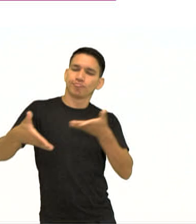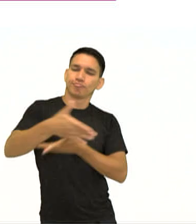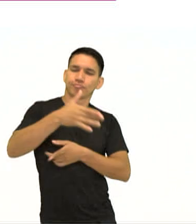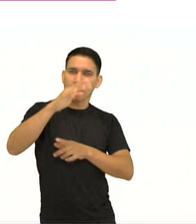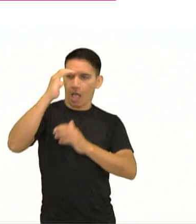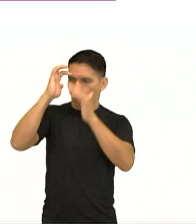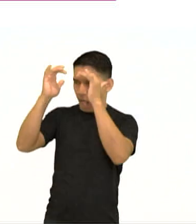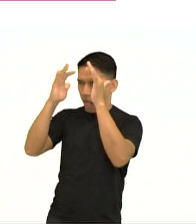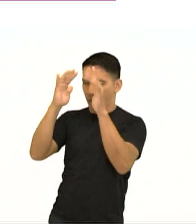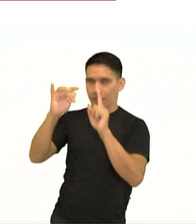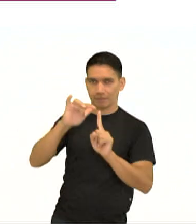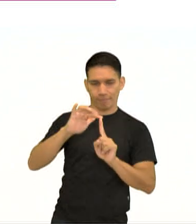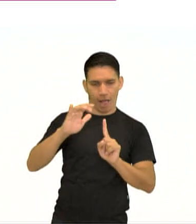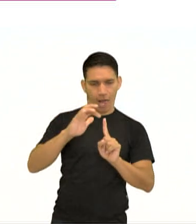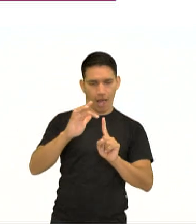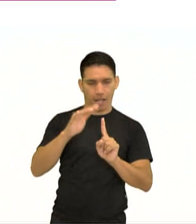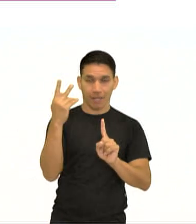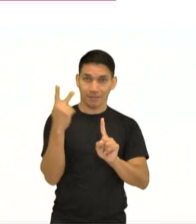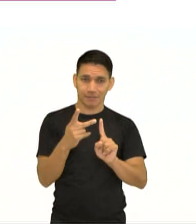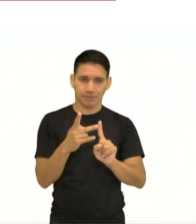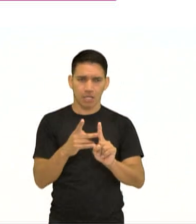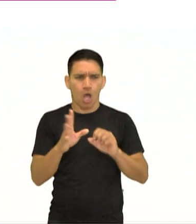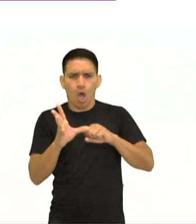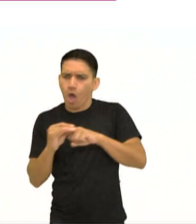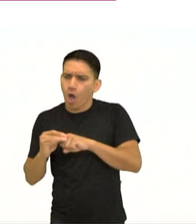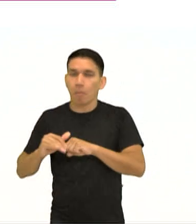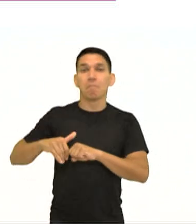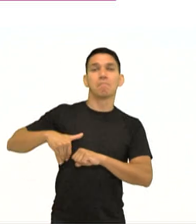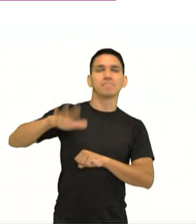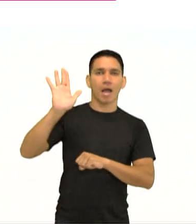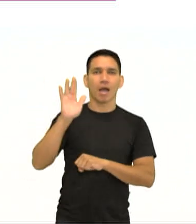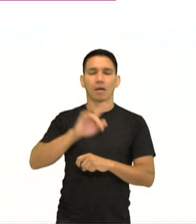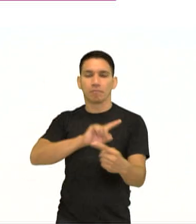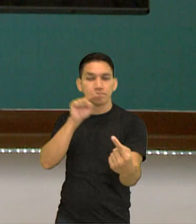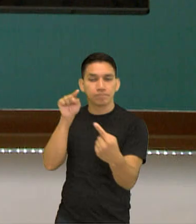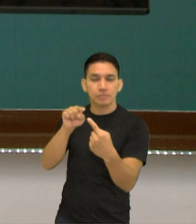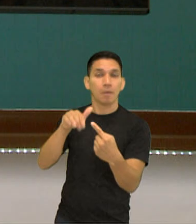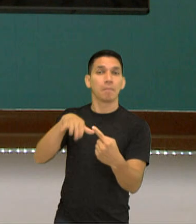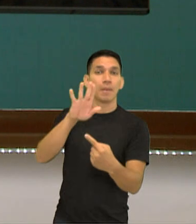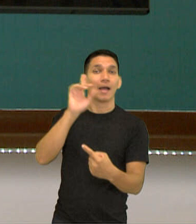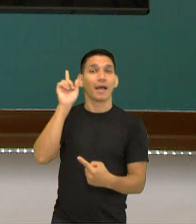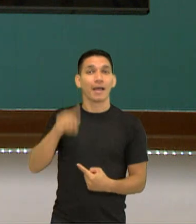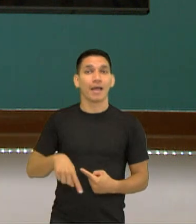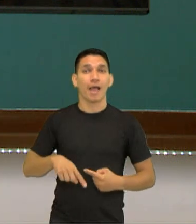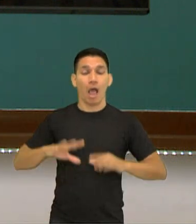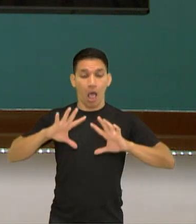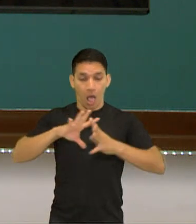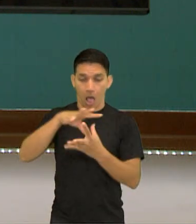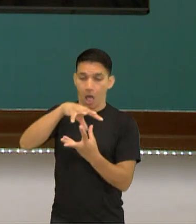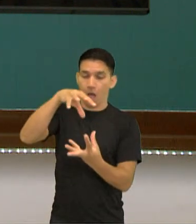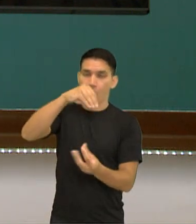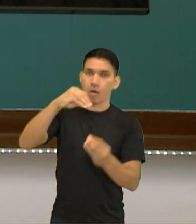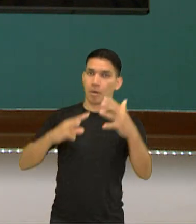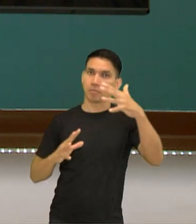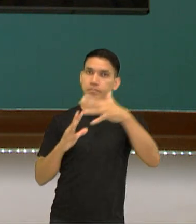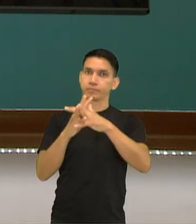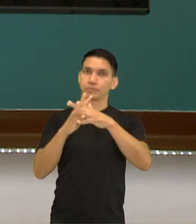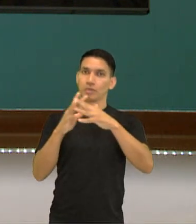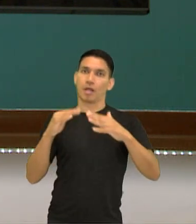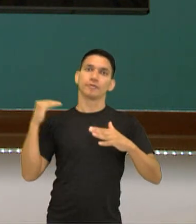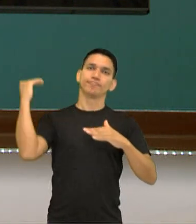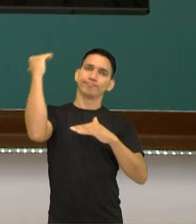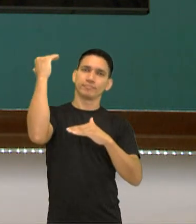as suas almas, aquele que tem mais conhecimento. O ponto focal, então, é a a alma superior, a alma racional,